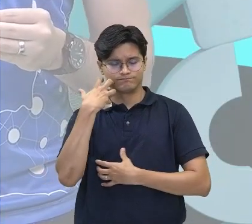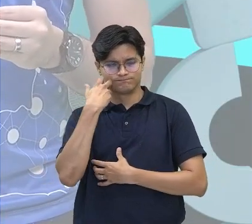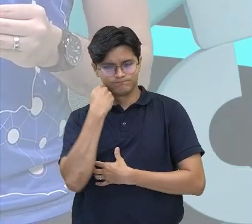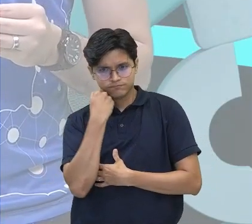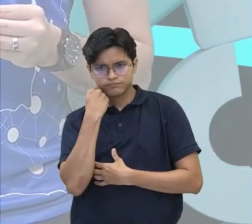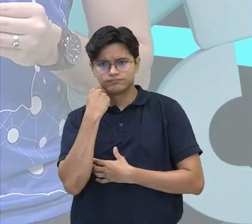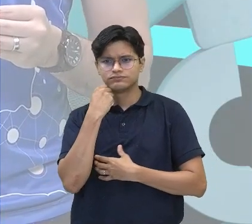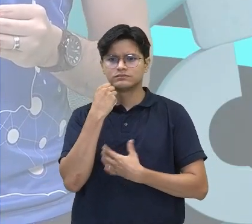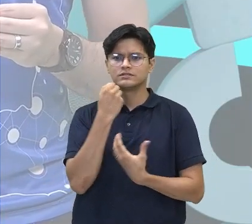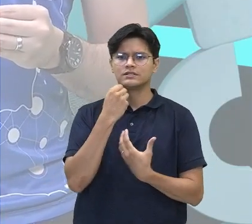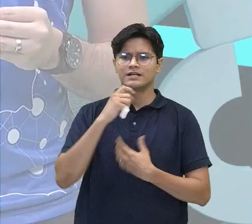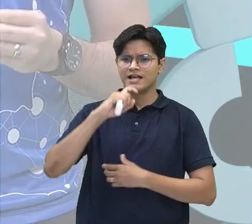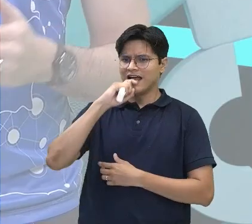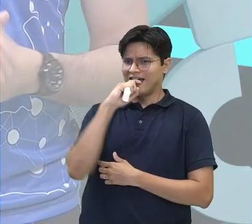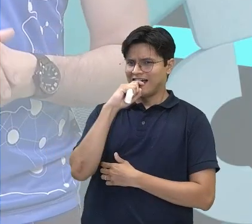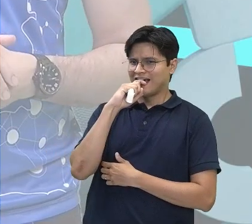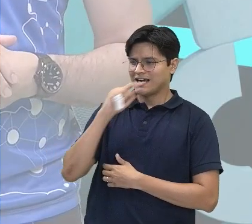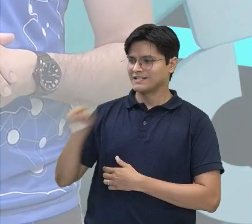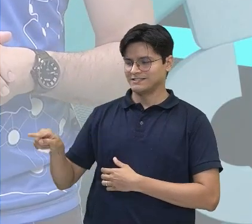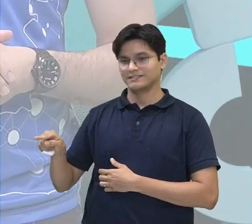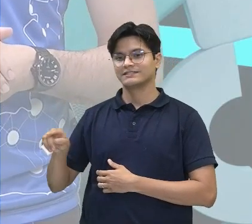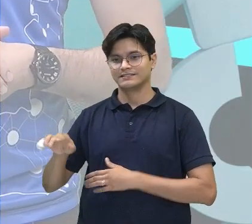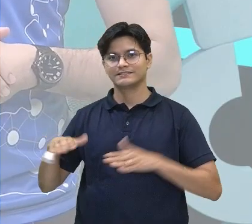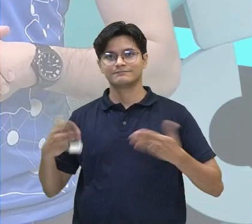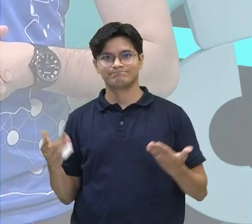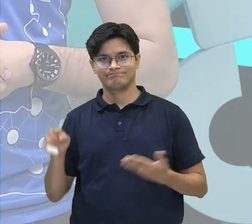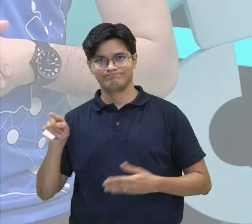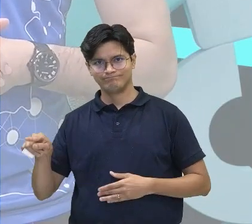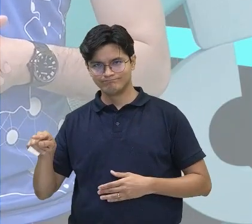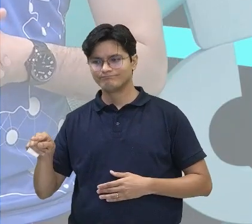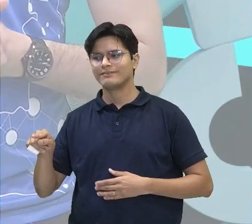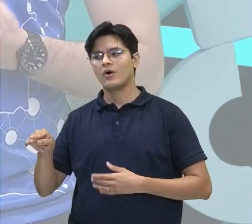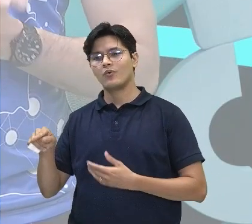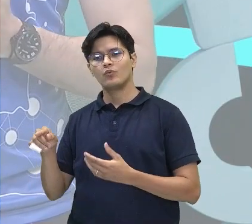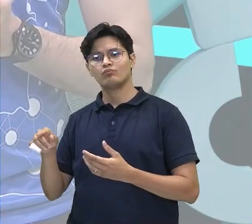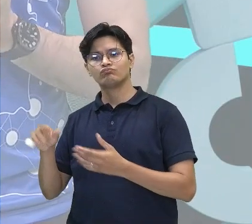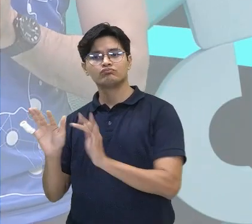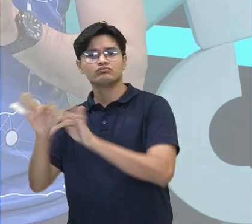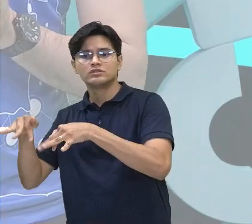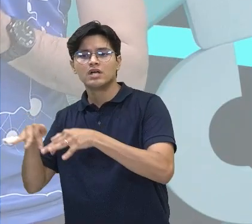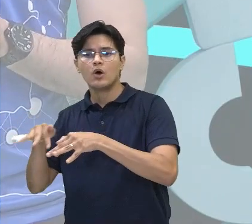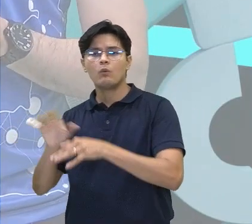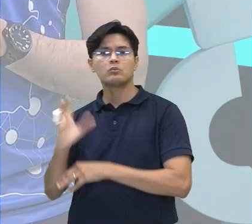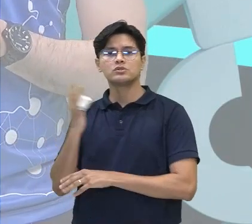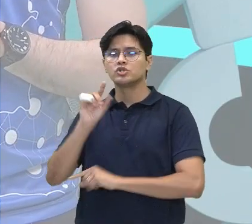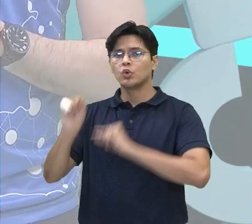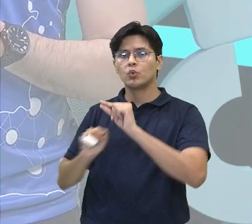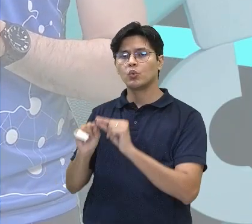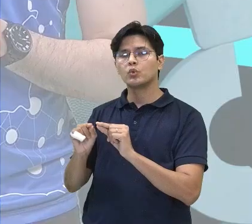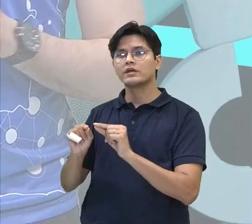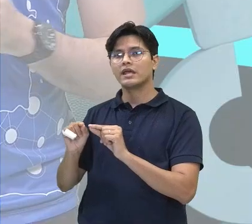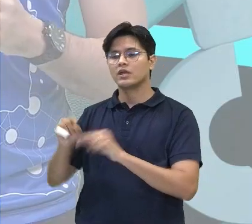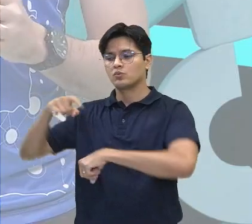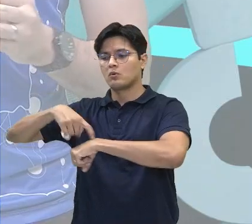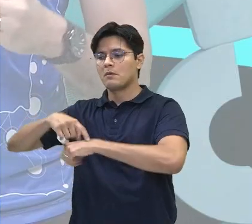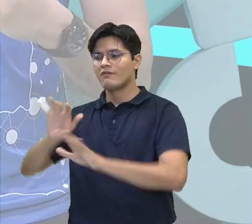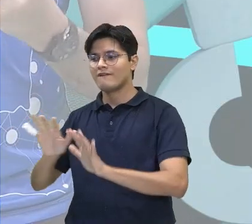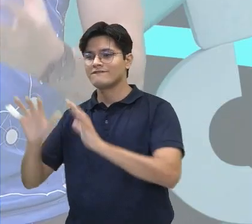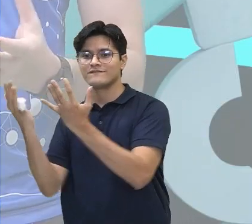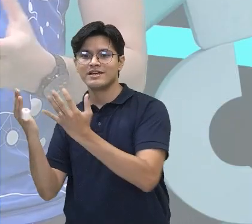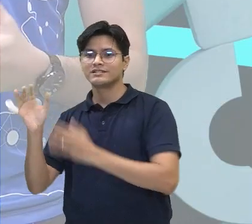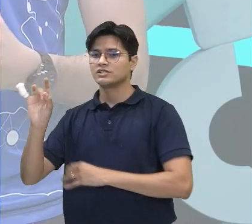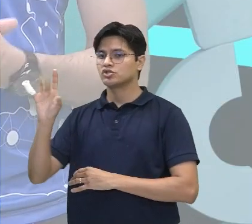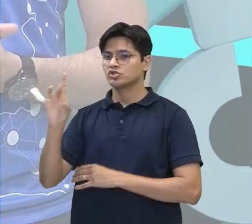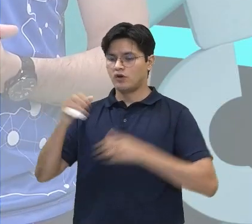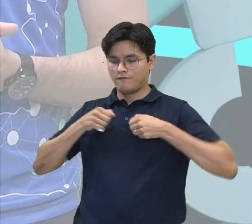a linha acaba desfrutando desse reconhecimento e do destaque nesse baile em que nós